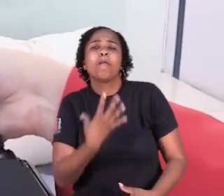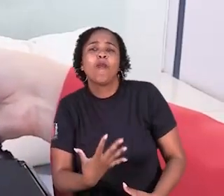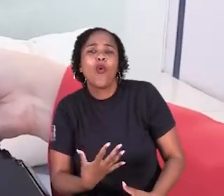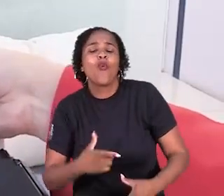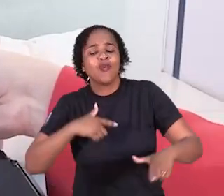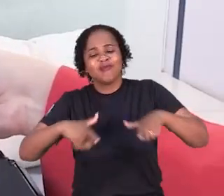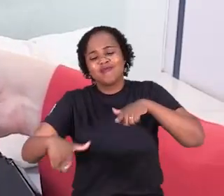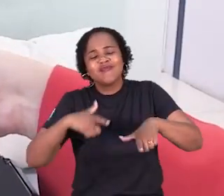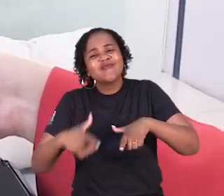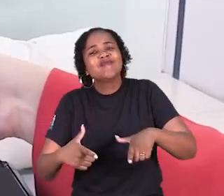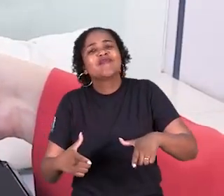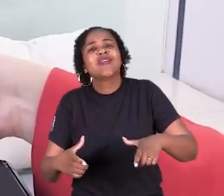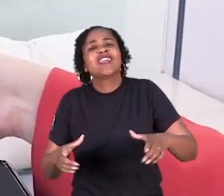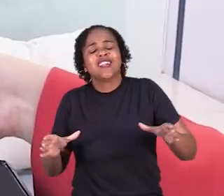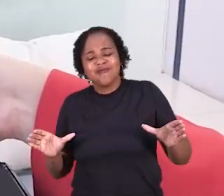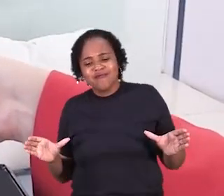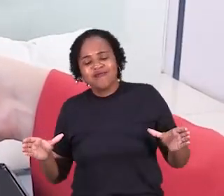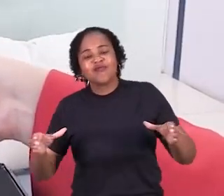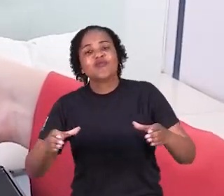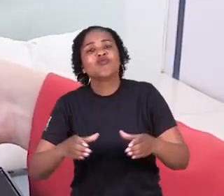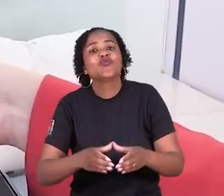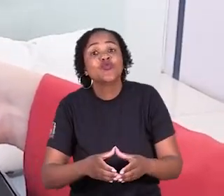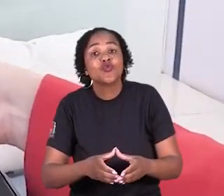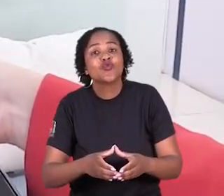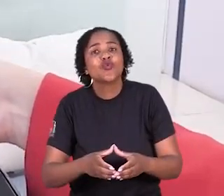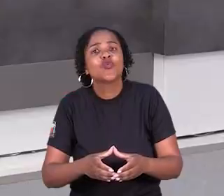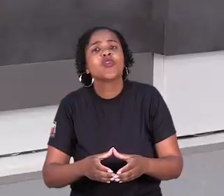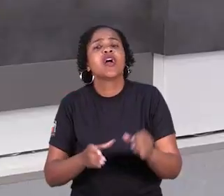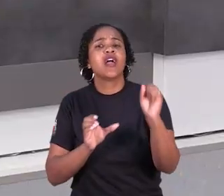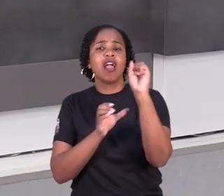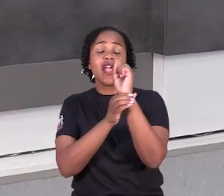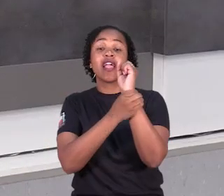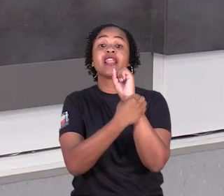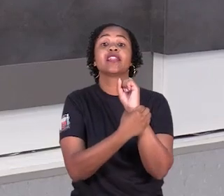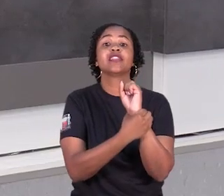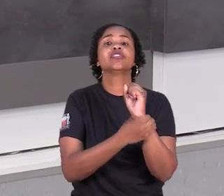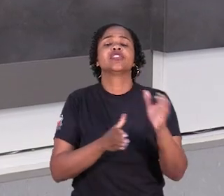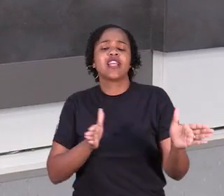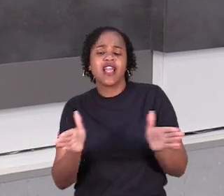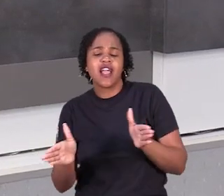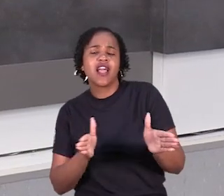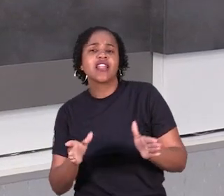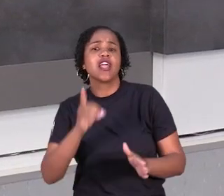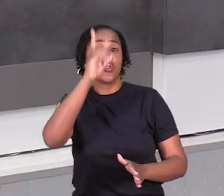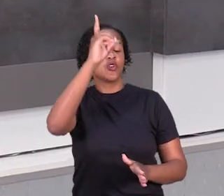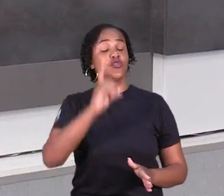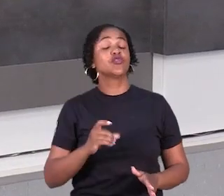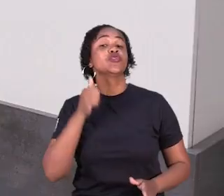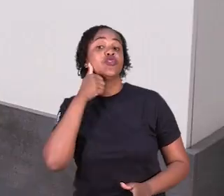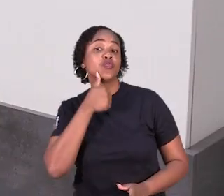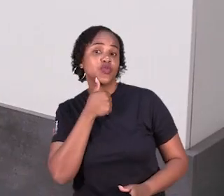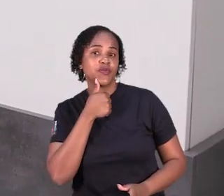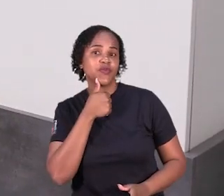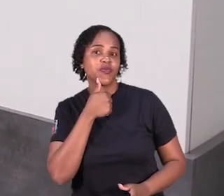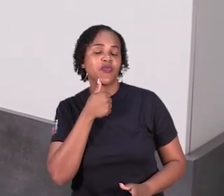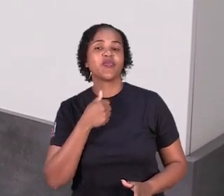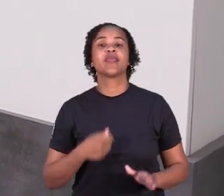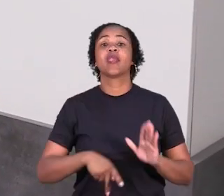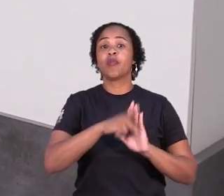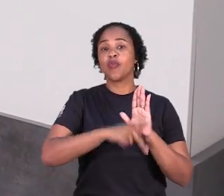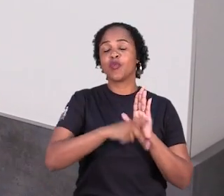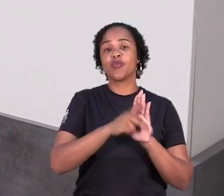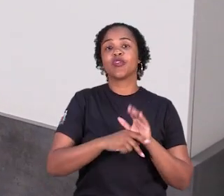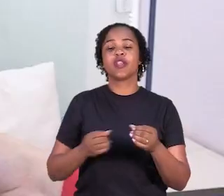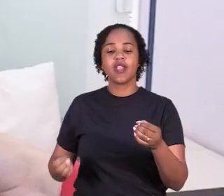esses serviços e que eles possam trabalhar em uma mesma rede e conseguir garantir os acessos e os direitos da mulher. Meu